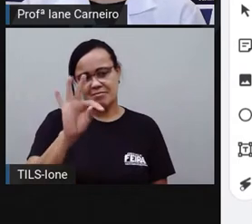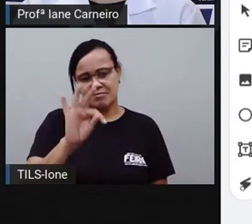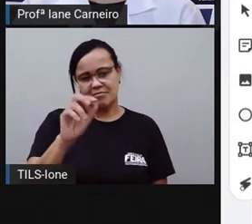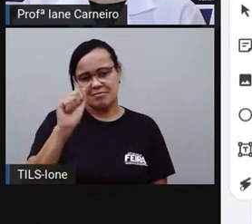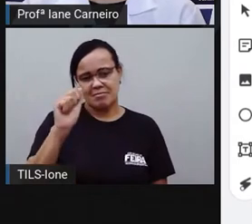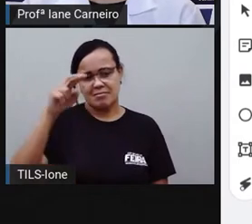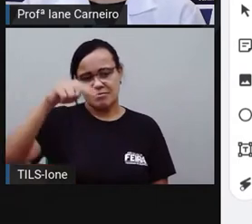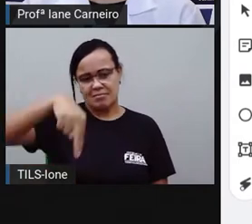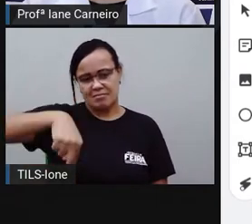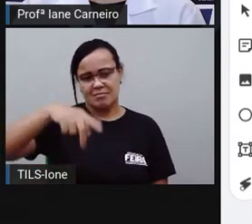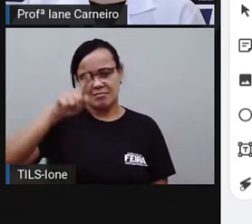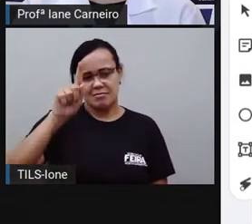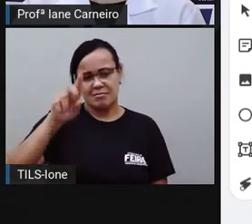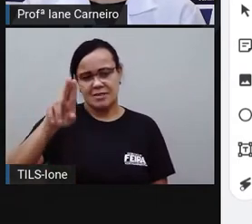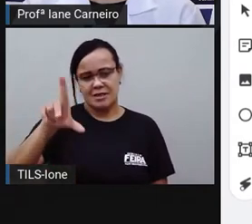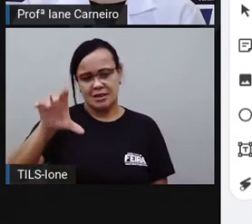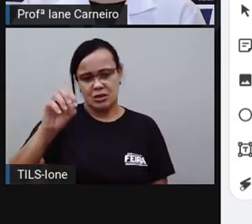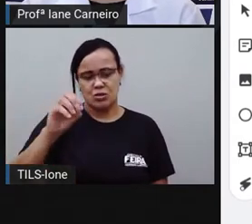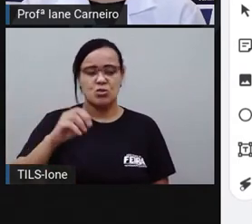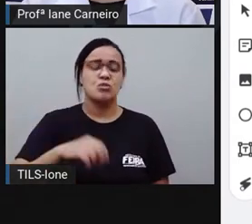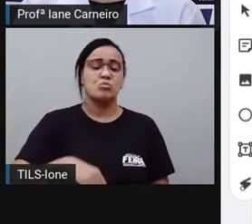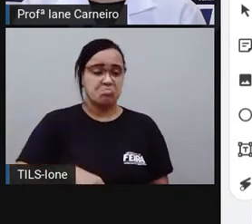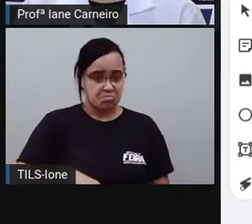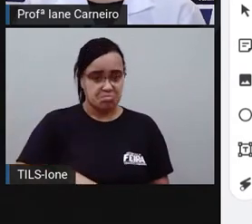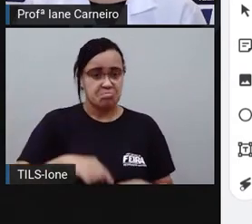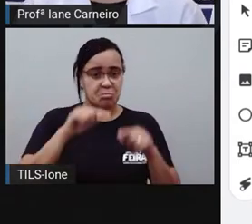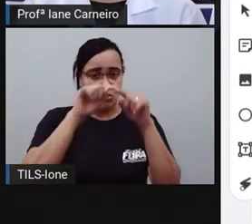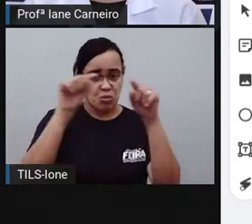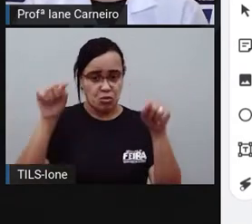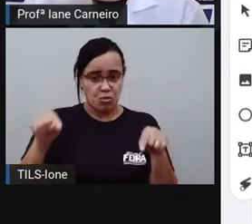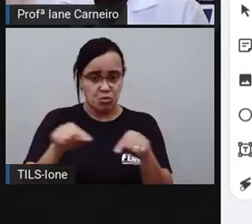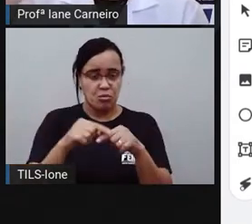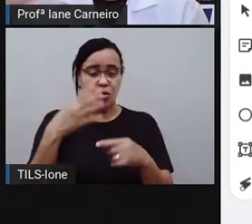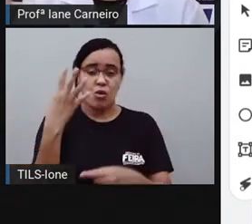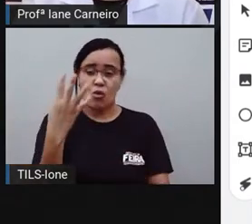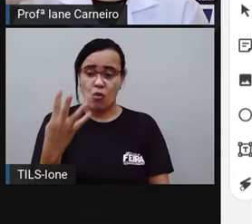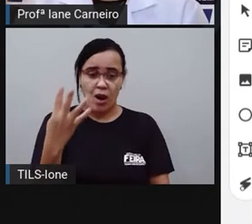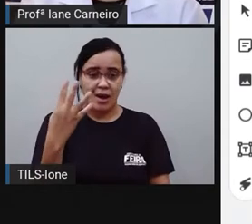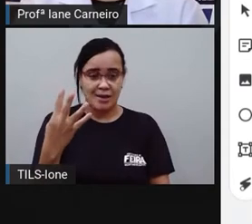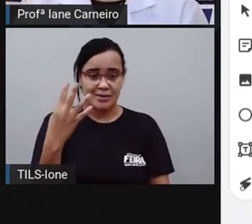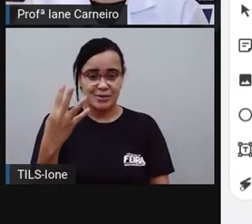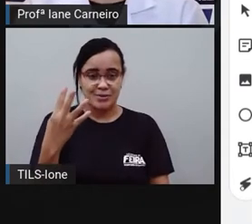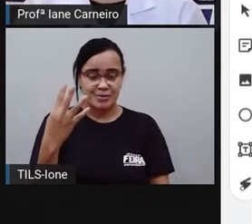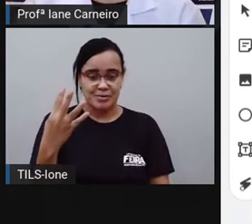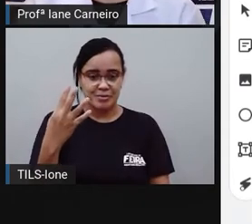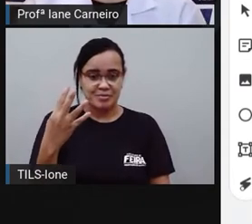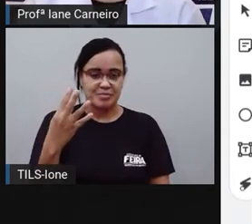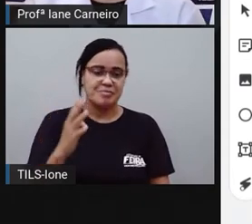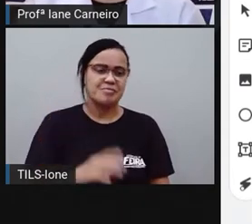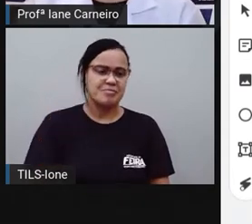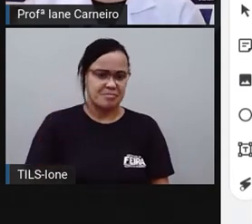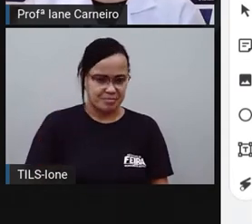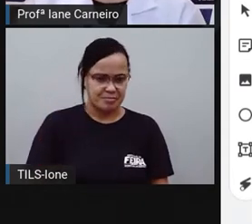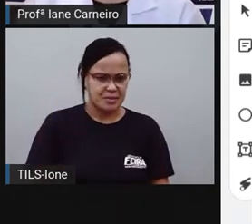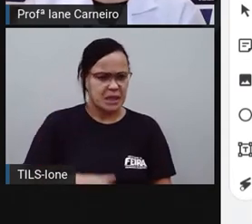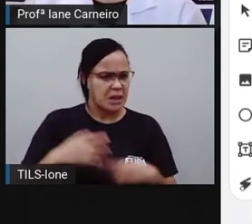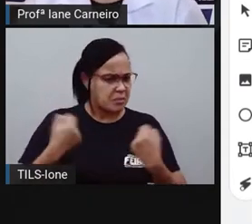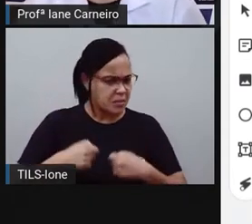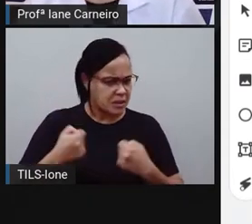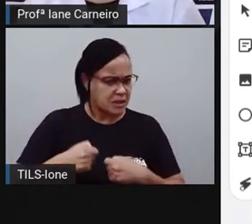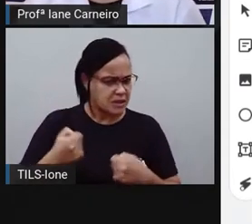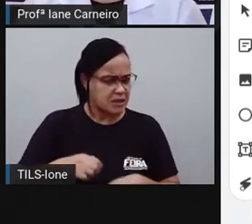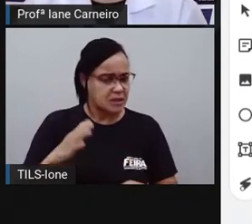dois, três, quatro palitos. Quantos palitos a mais nós precisamos para formar